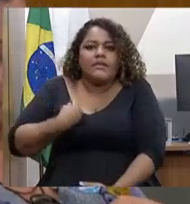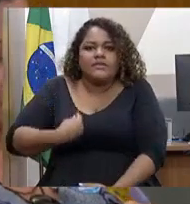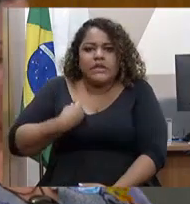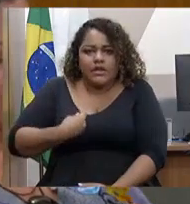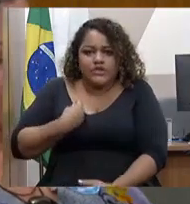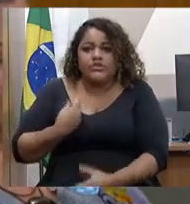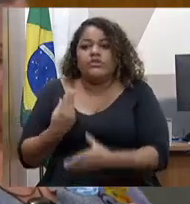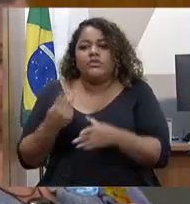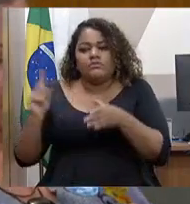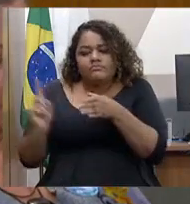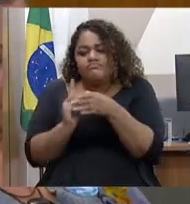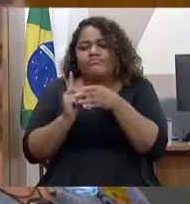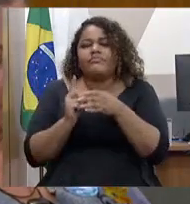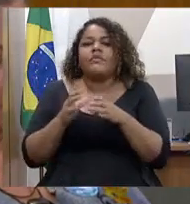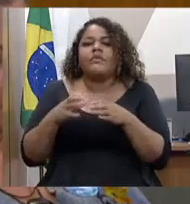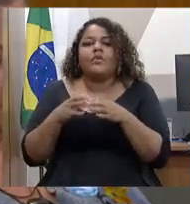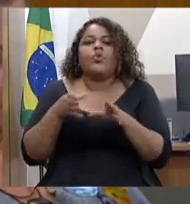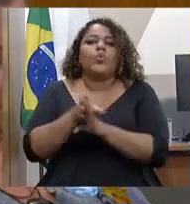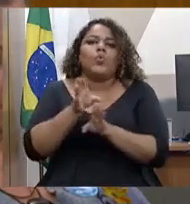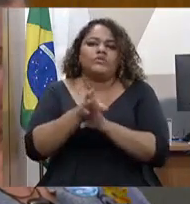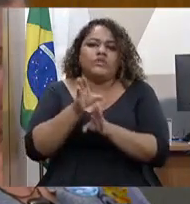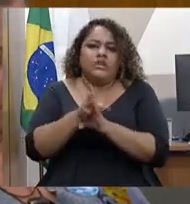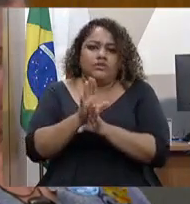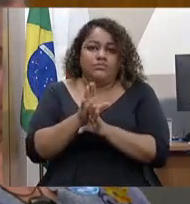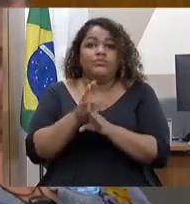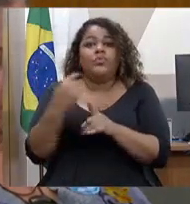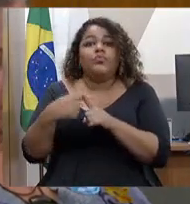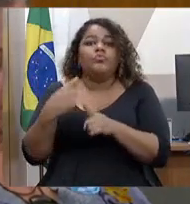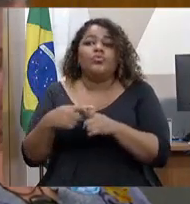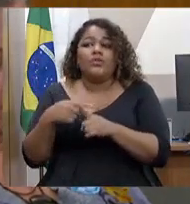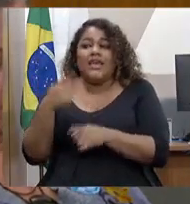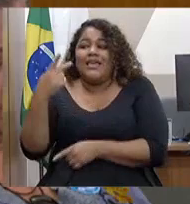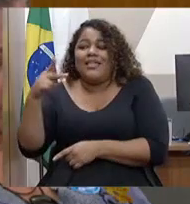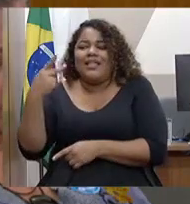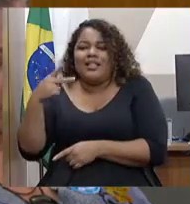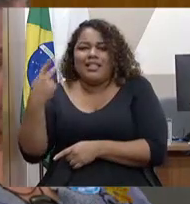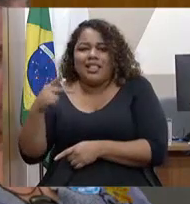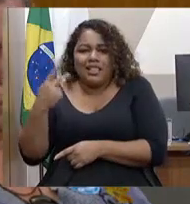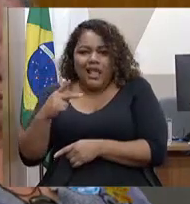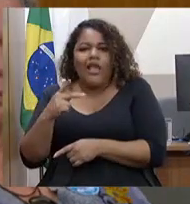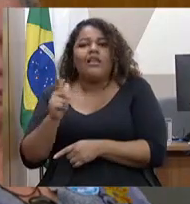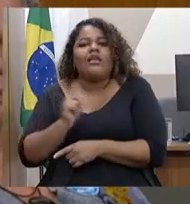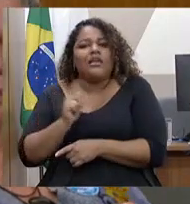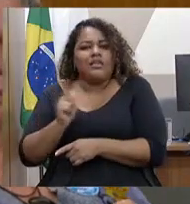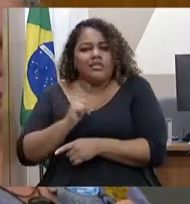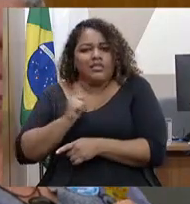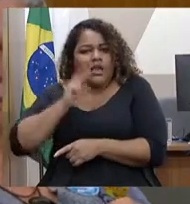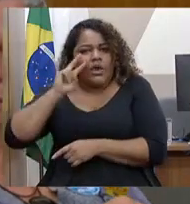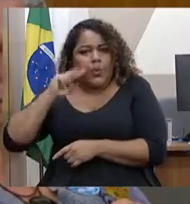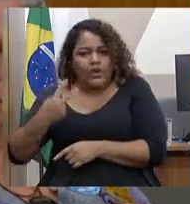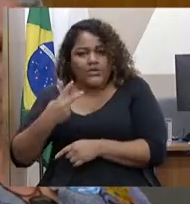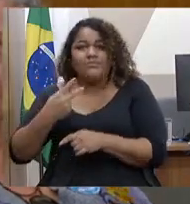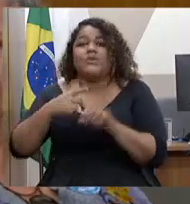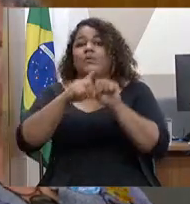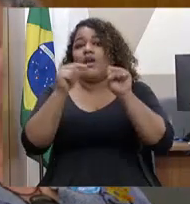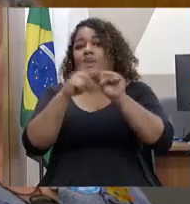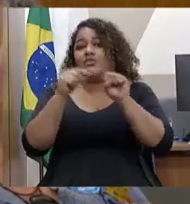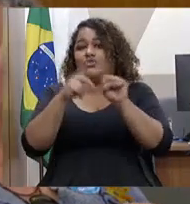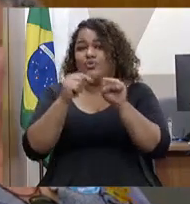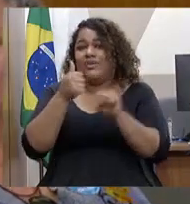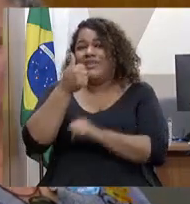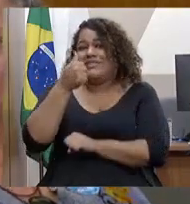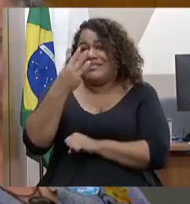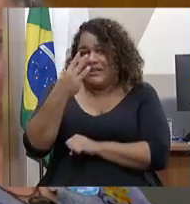tá respaldada pelo Artigo 13 da Lei 8080 da Lei